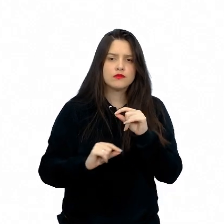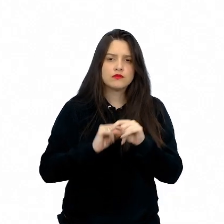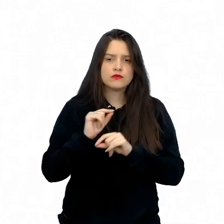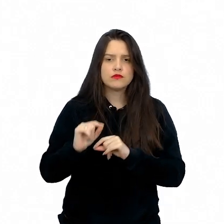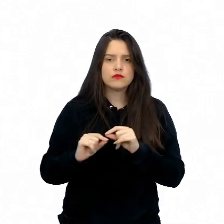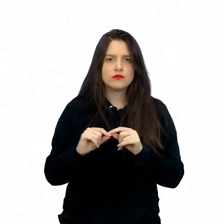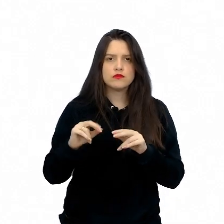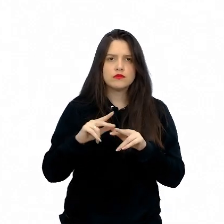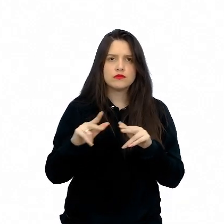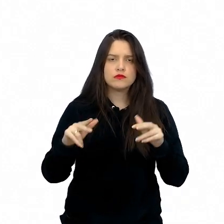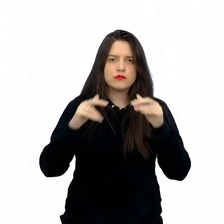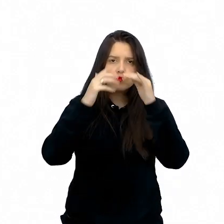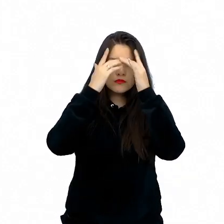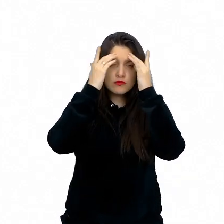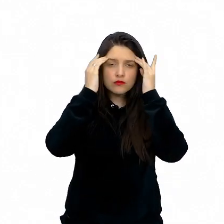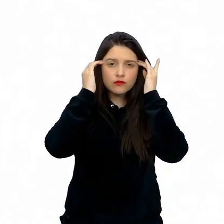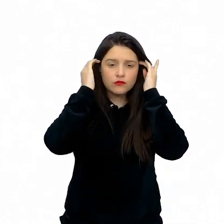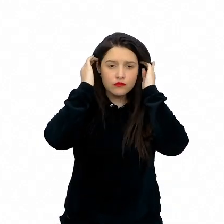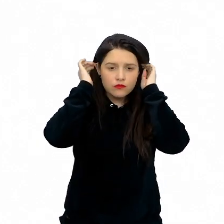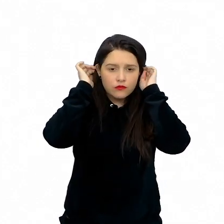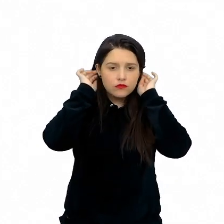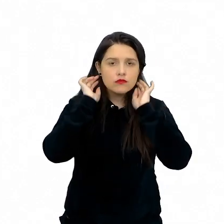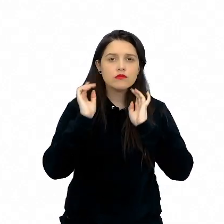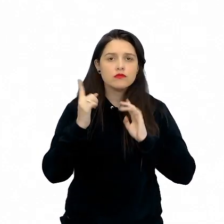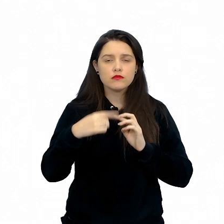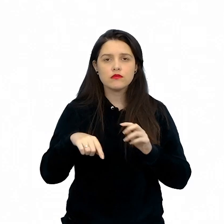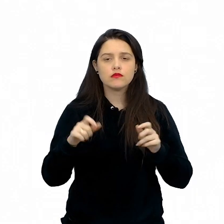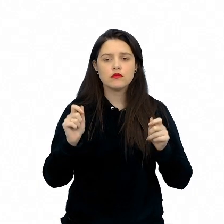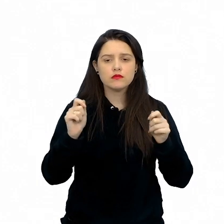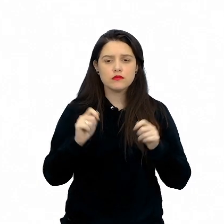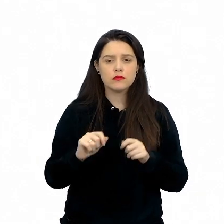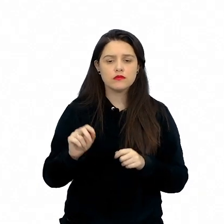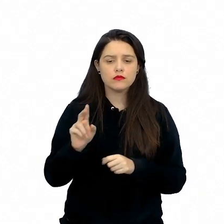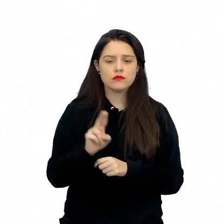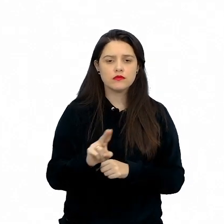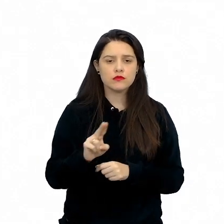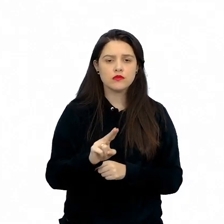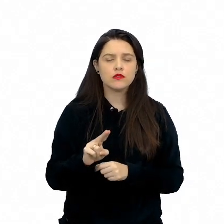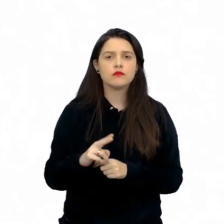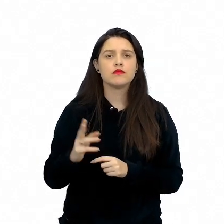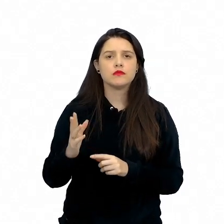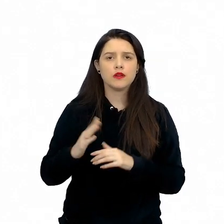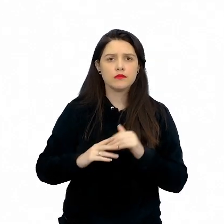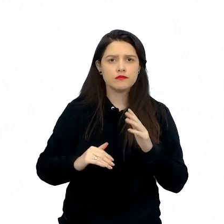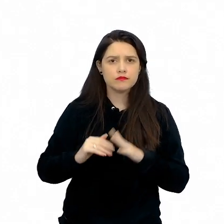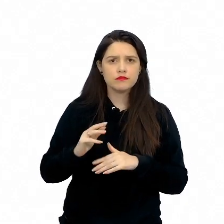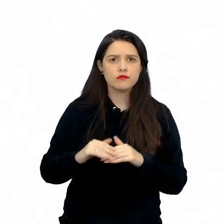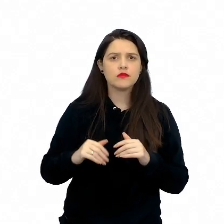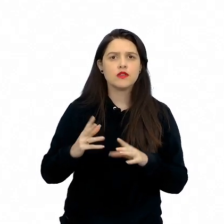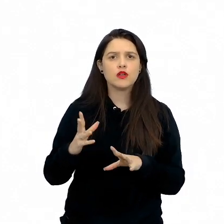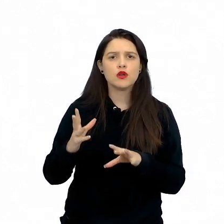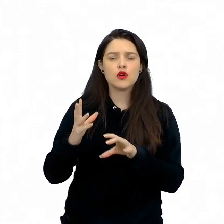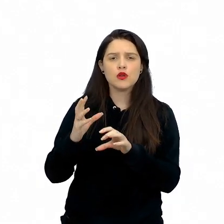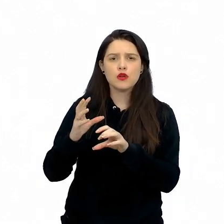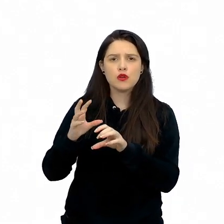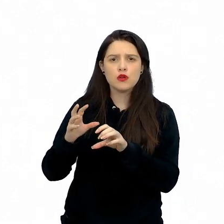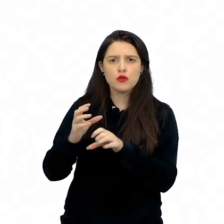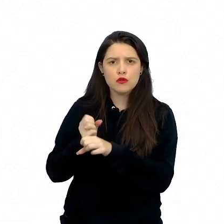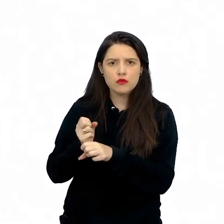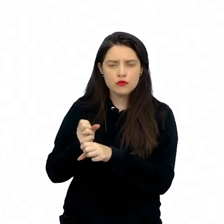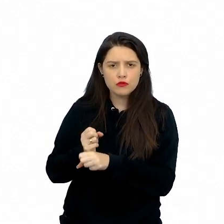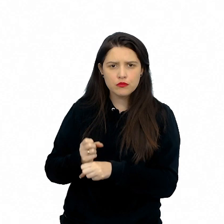segmento VE, né, segmento de reta VE, que é a altura, que é o que a atividade está pedindo. Então, é mais um